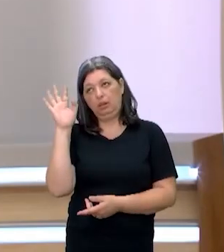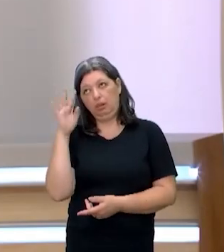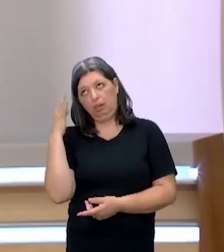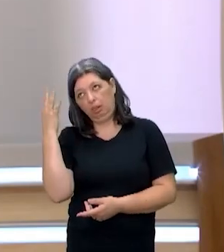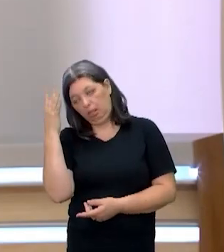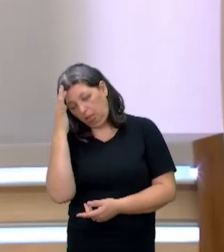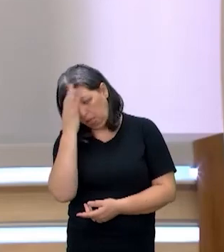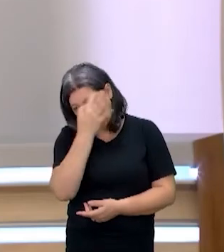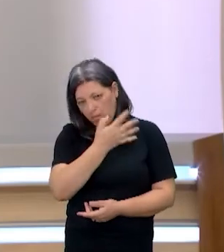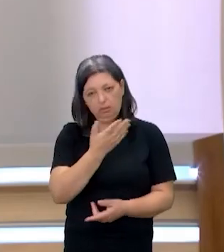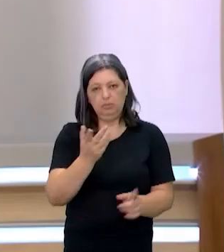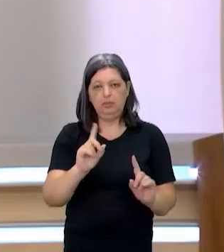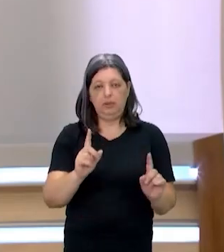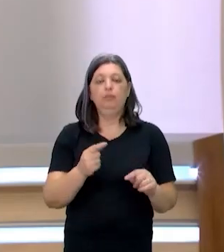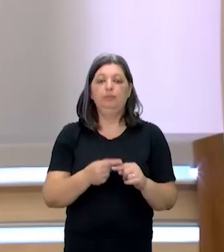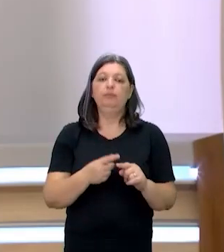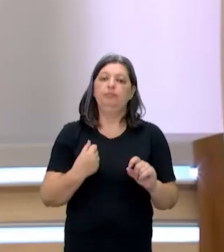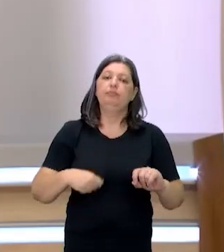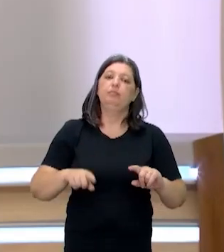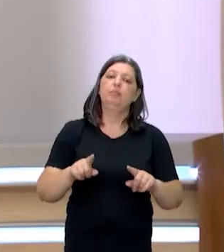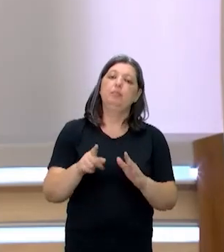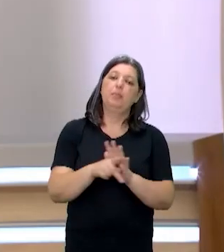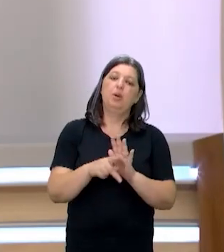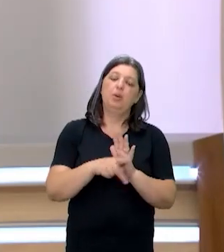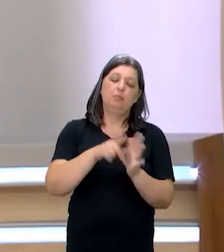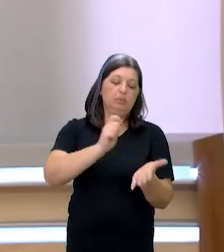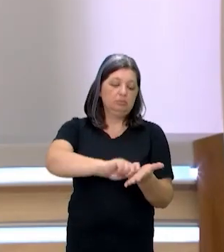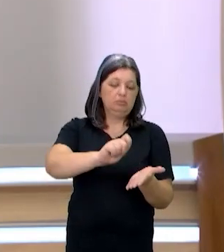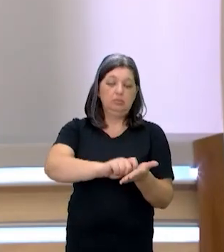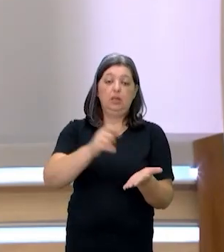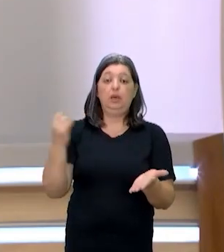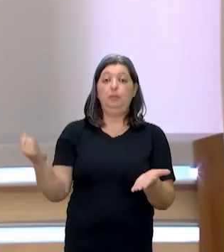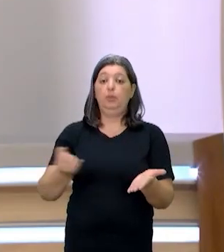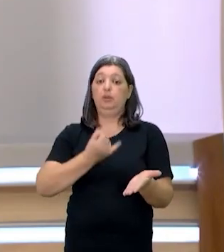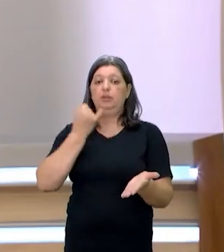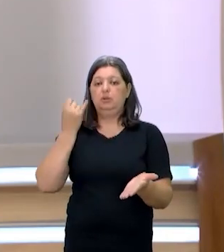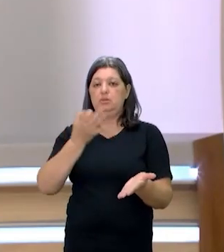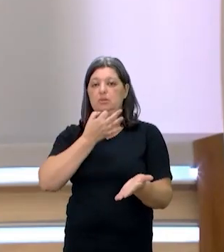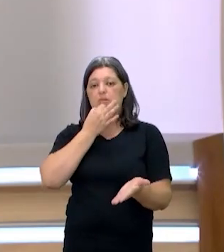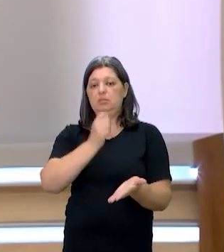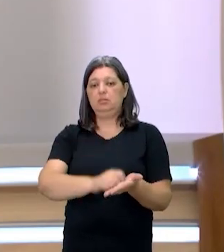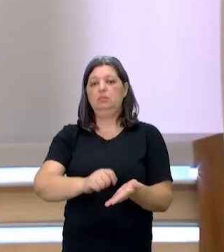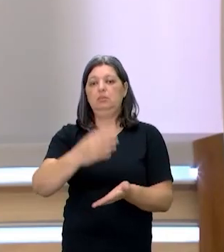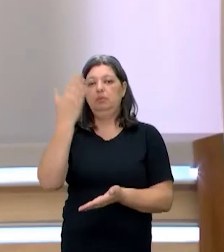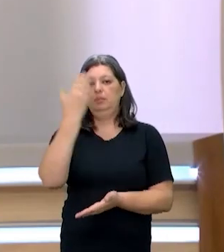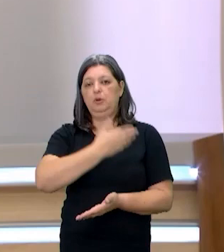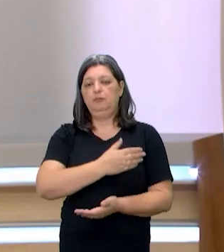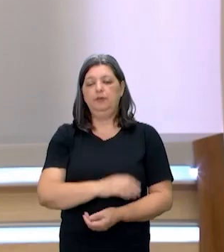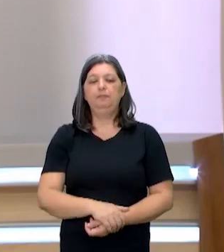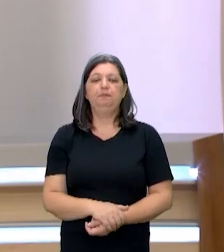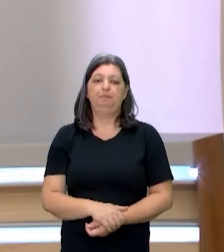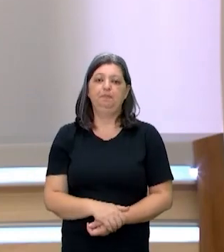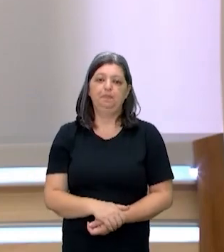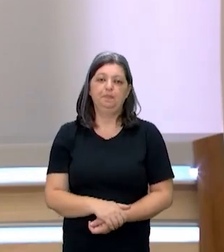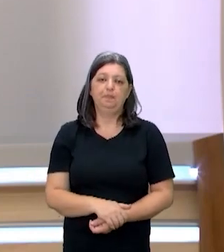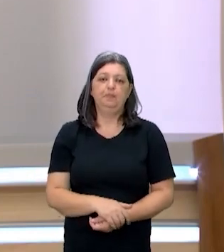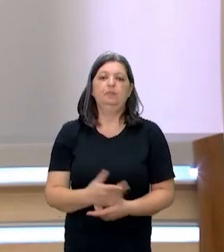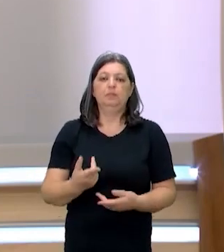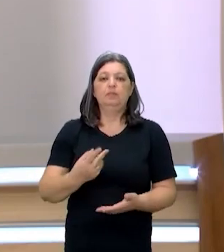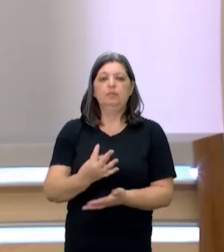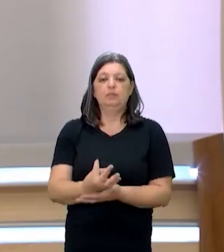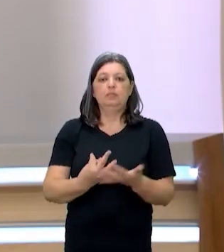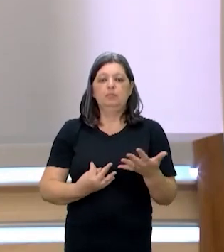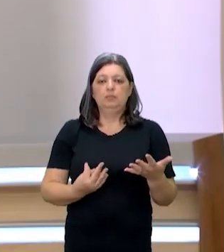aí ao léu, vai dar peso para a sua escrita. Então, olha lá o que eles vão fazer ali no texto, né? O escritor, na verdade, que faz esse